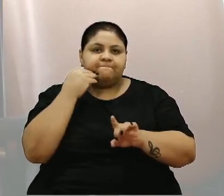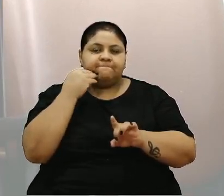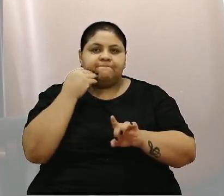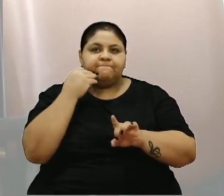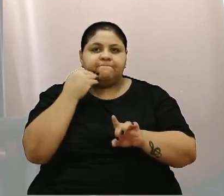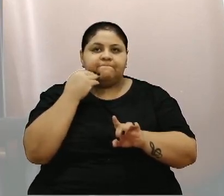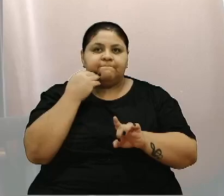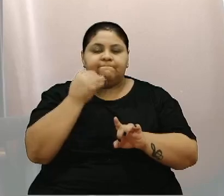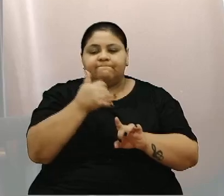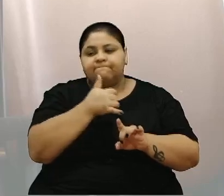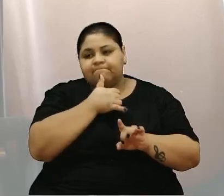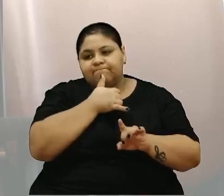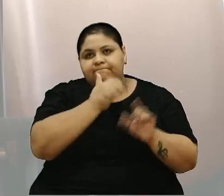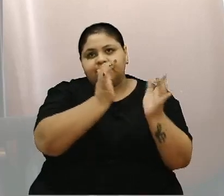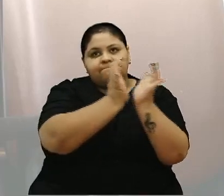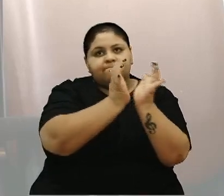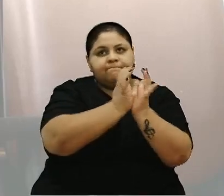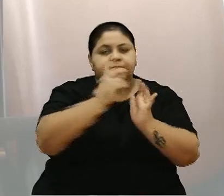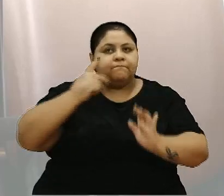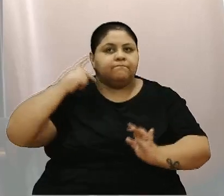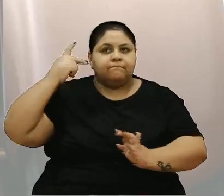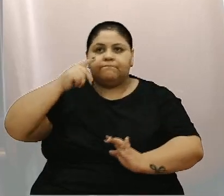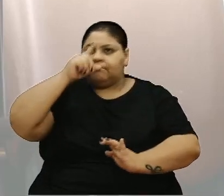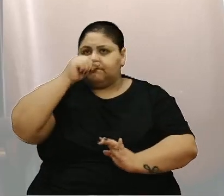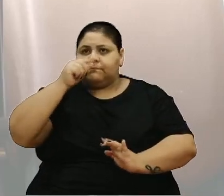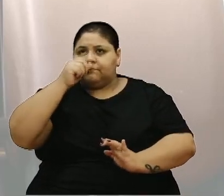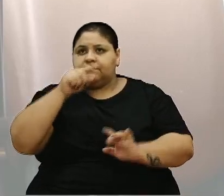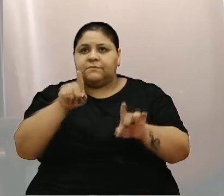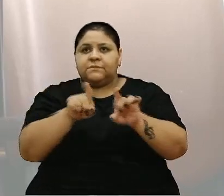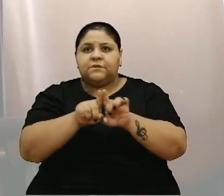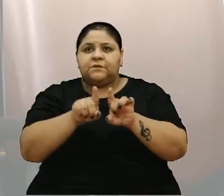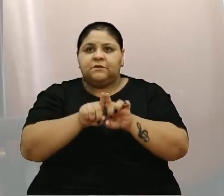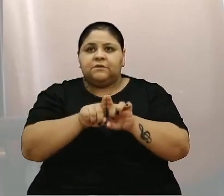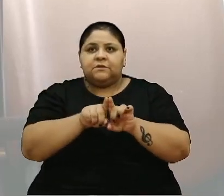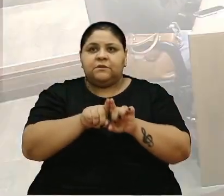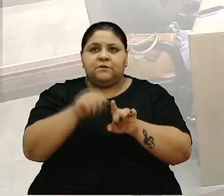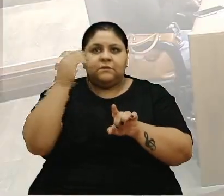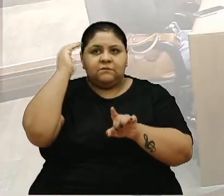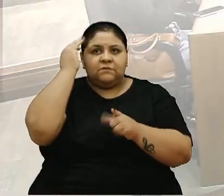E lamento o meu colega Fantinel, que também não entendi porque não veio hoje. Acho que está